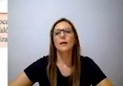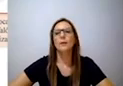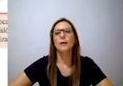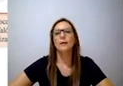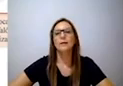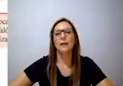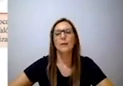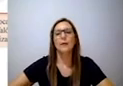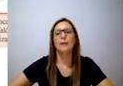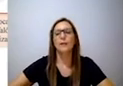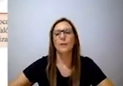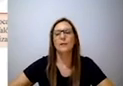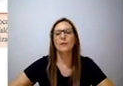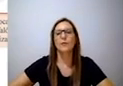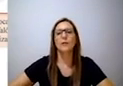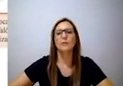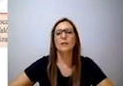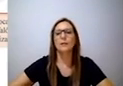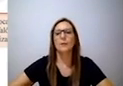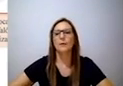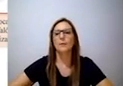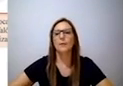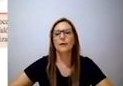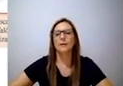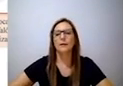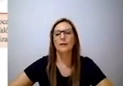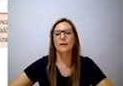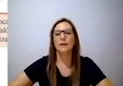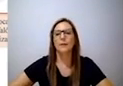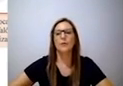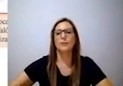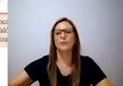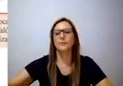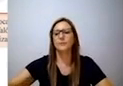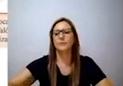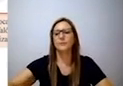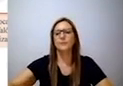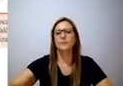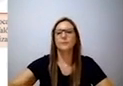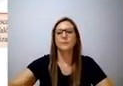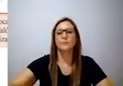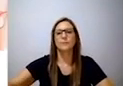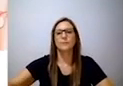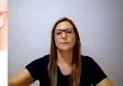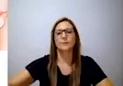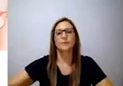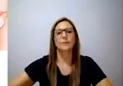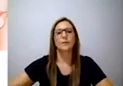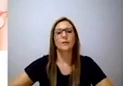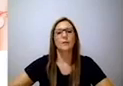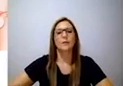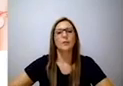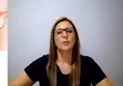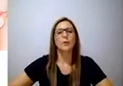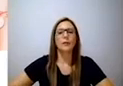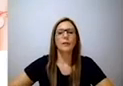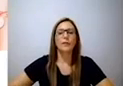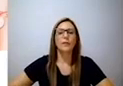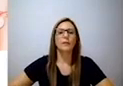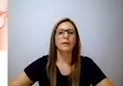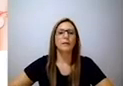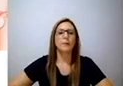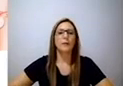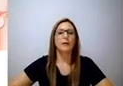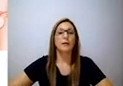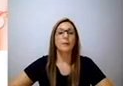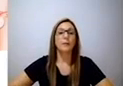pela bactéria, pela inflamação causada pela bactéria da clamídia. Uma mulher